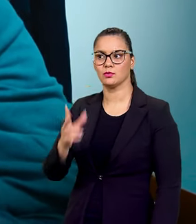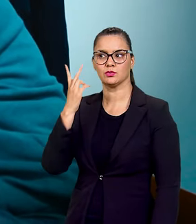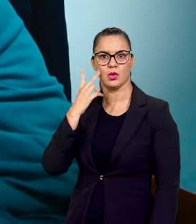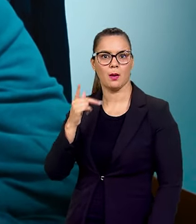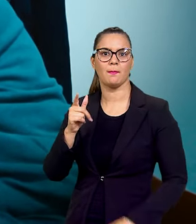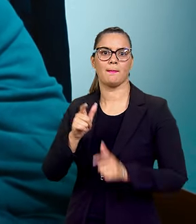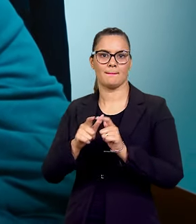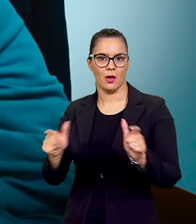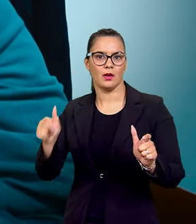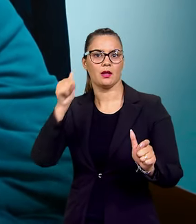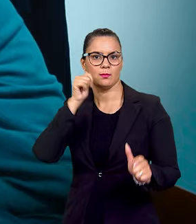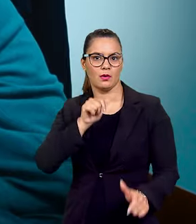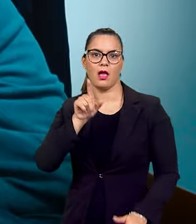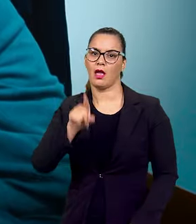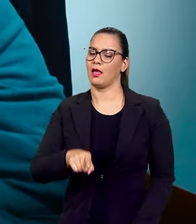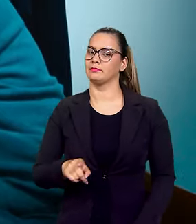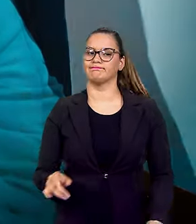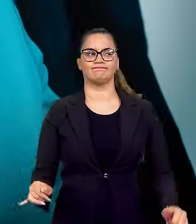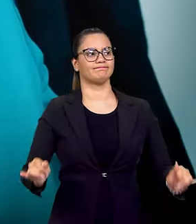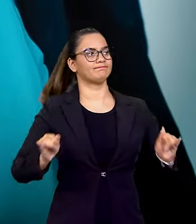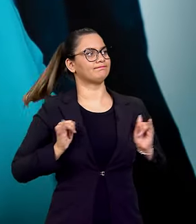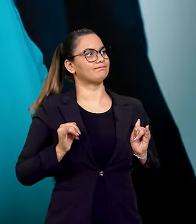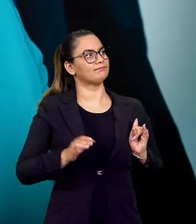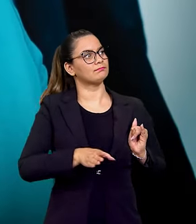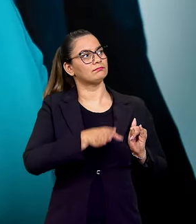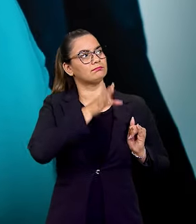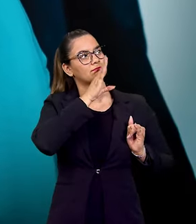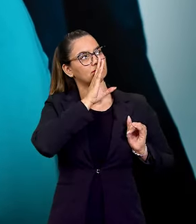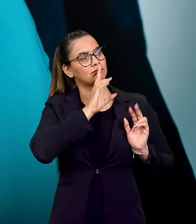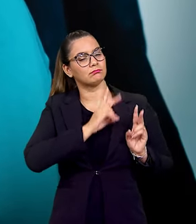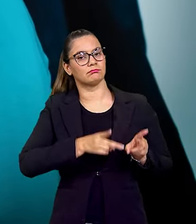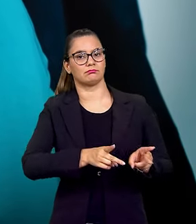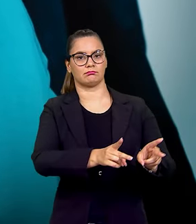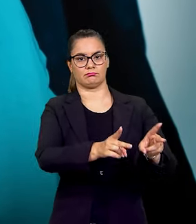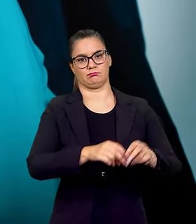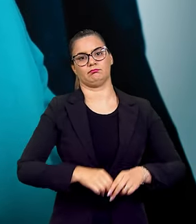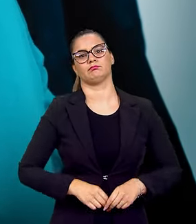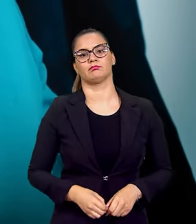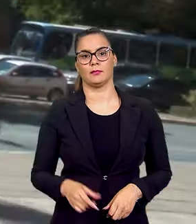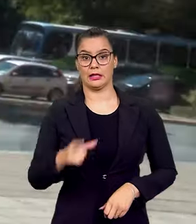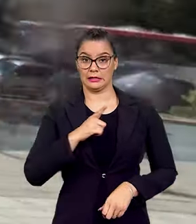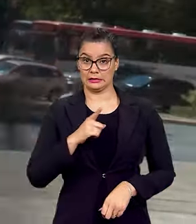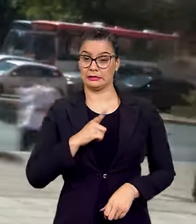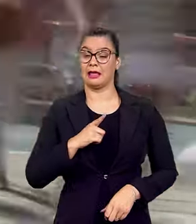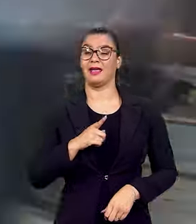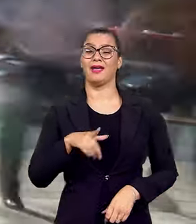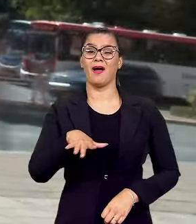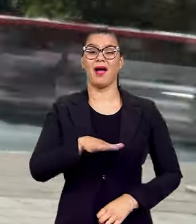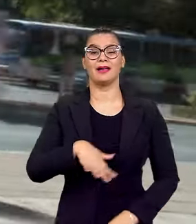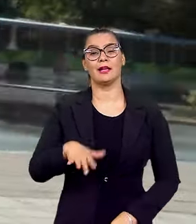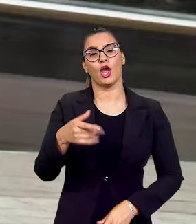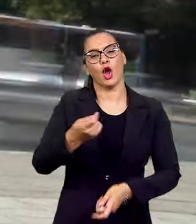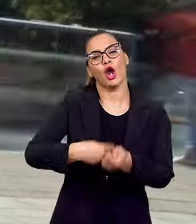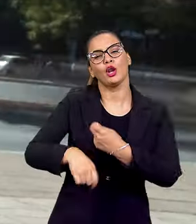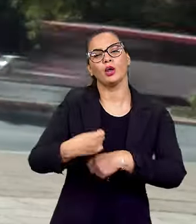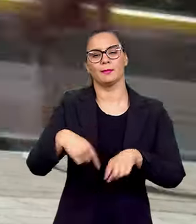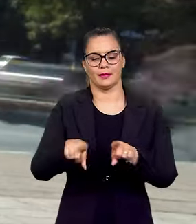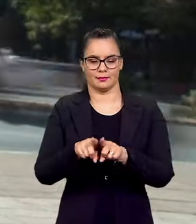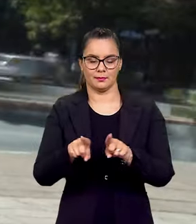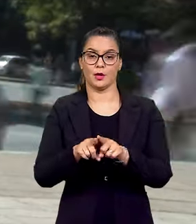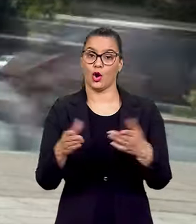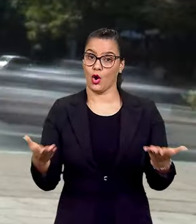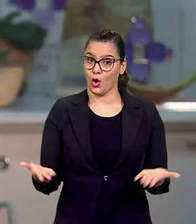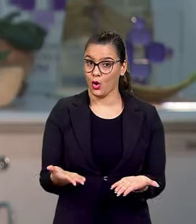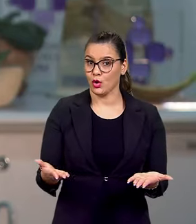a resposta mais comum de muitas mulheres é não fazer nada e segue a vida. Existe também uma raiz econômica